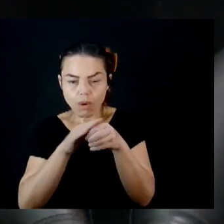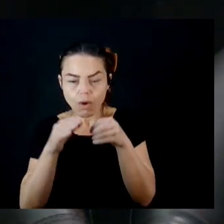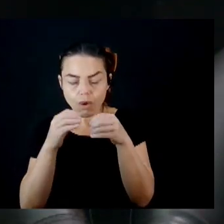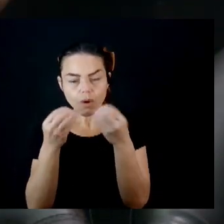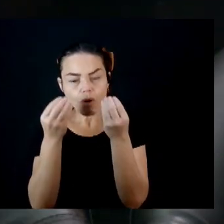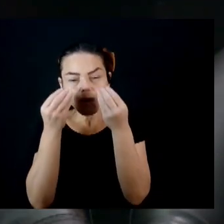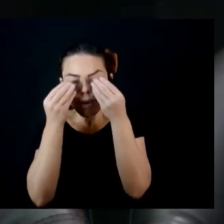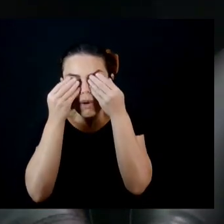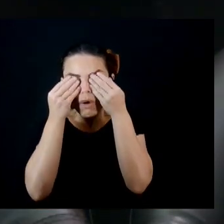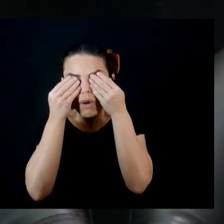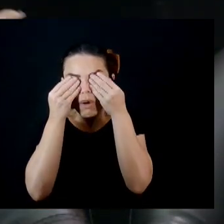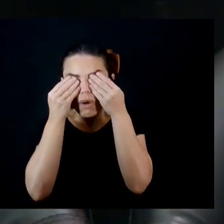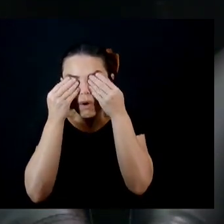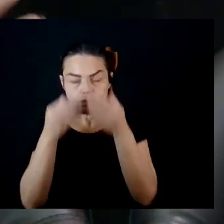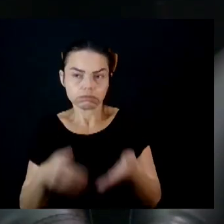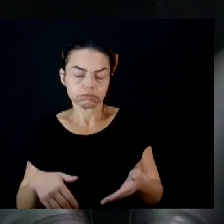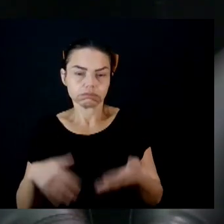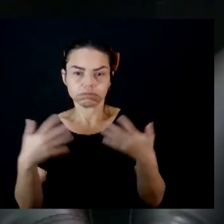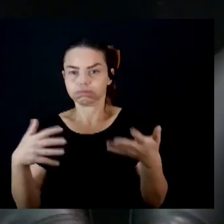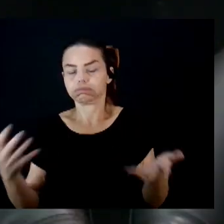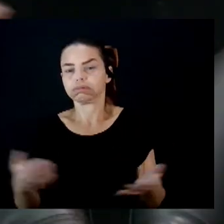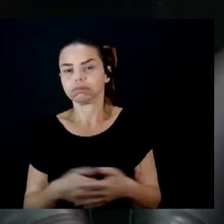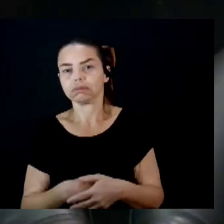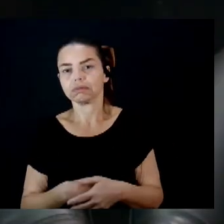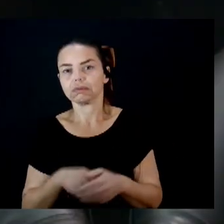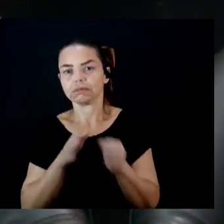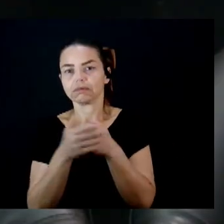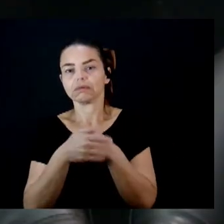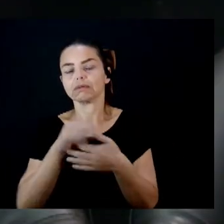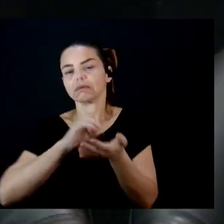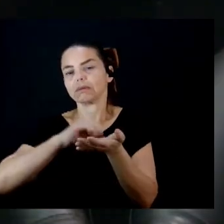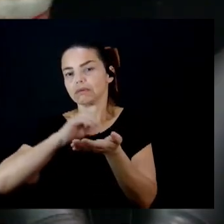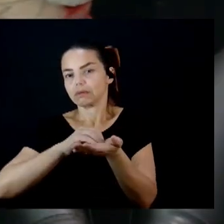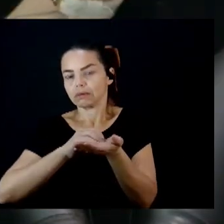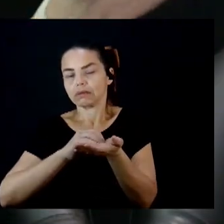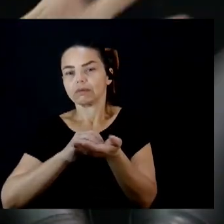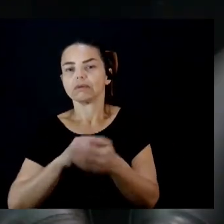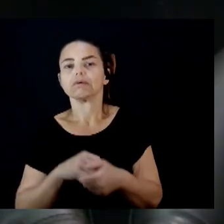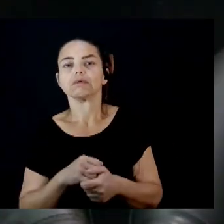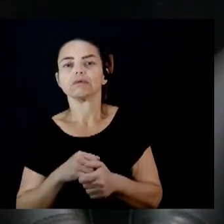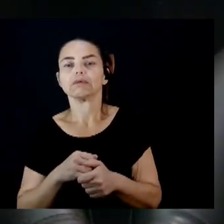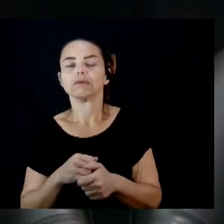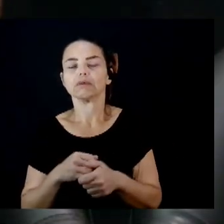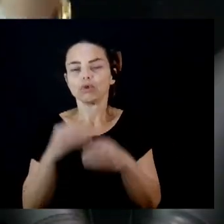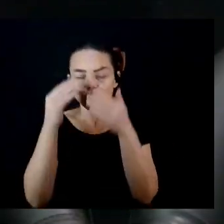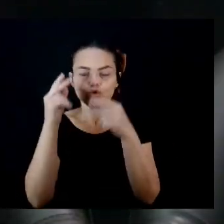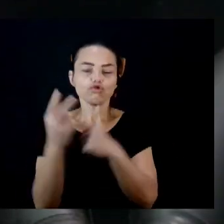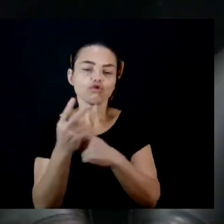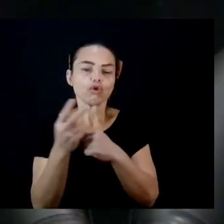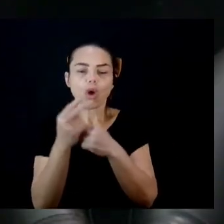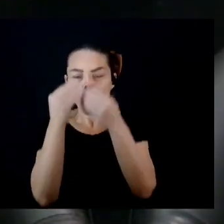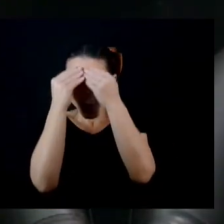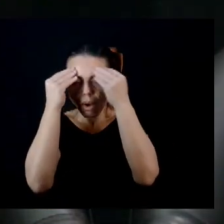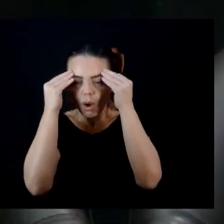né? Todo excesso tá escondendo uma falta. Isso é um clássico. Então esse excesso, skincare,